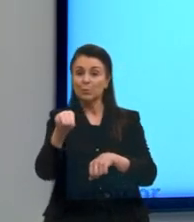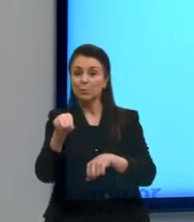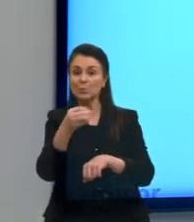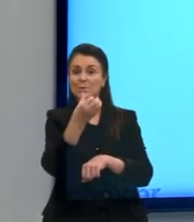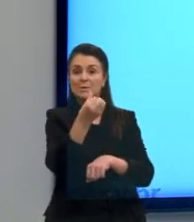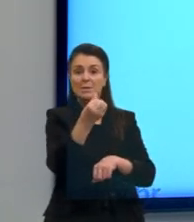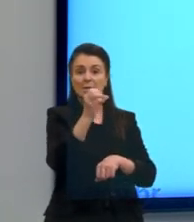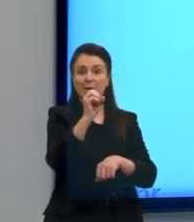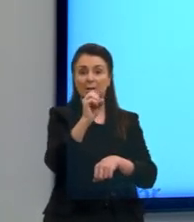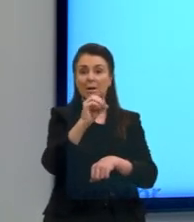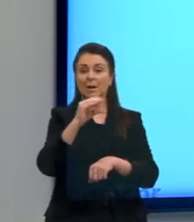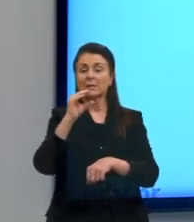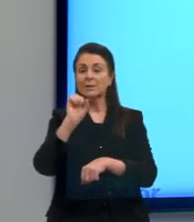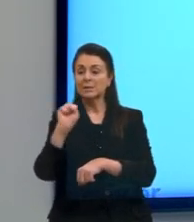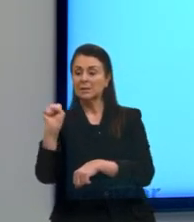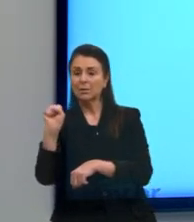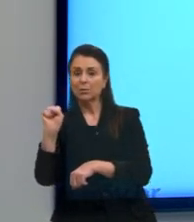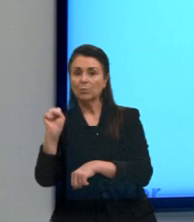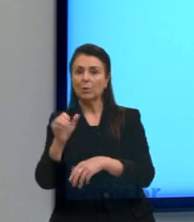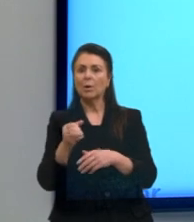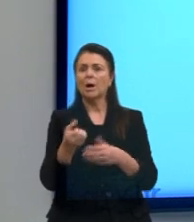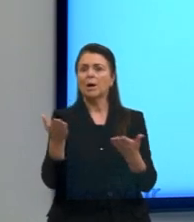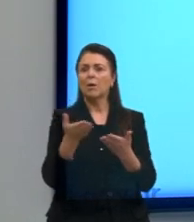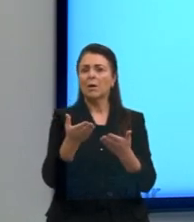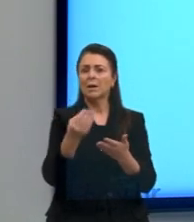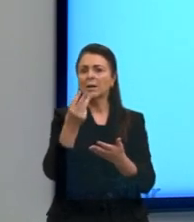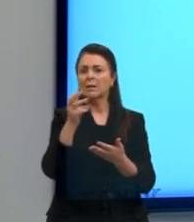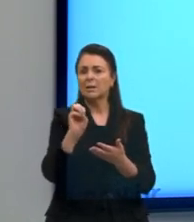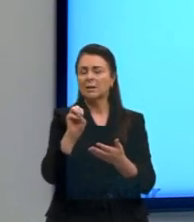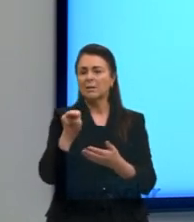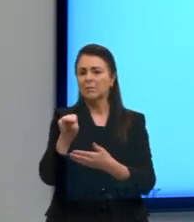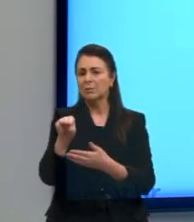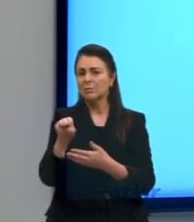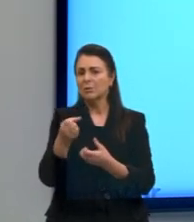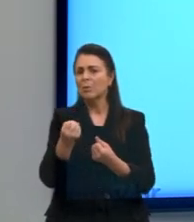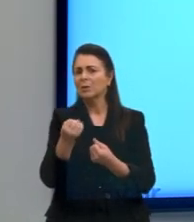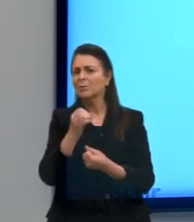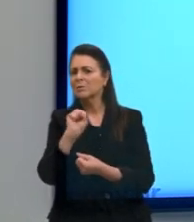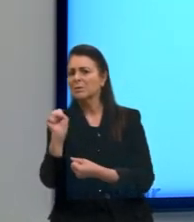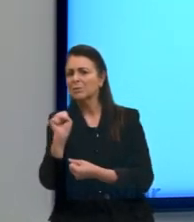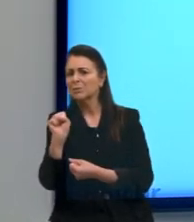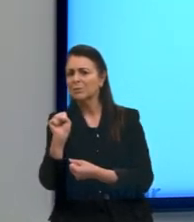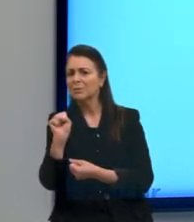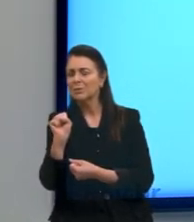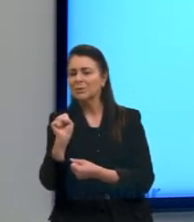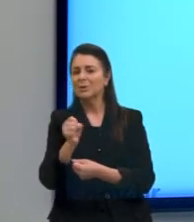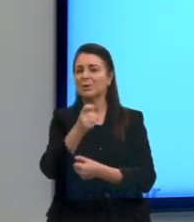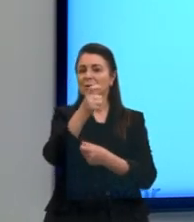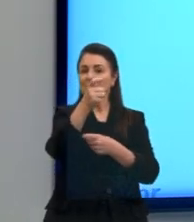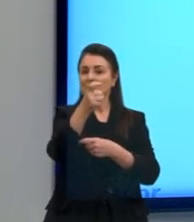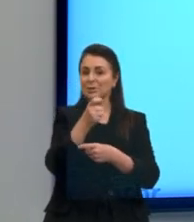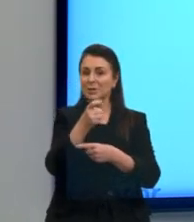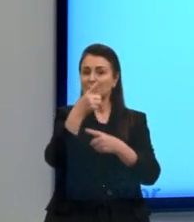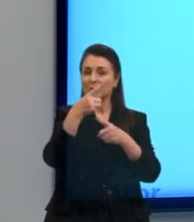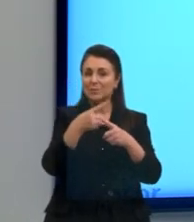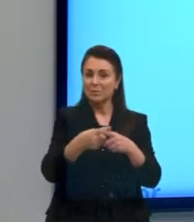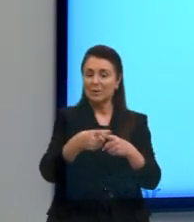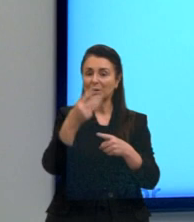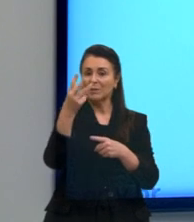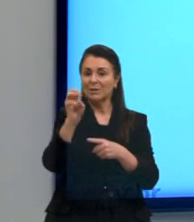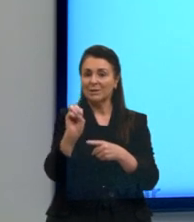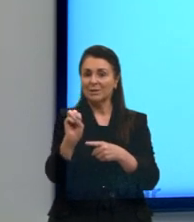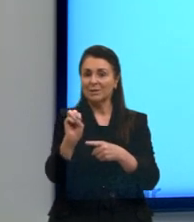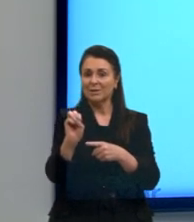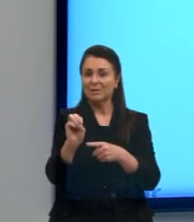seguintes 30 minutos quando segundos não E aí o ocs e aqui a gente multiplica 60 por